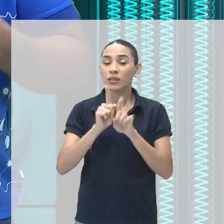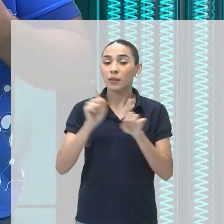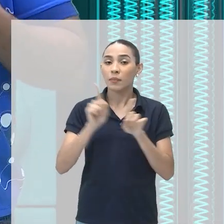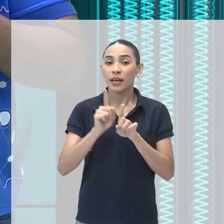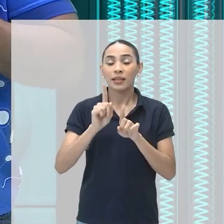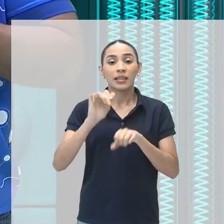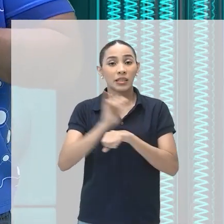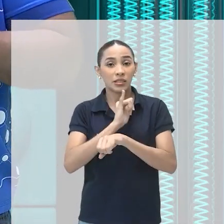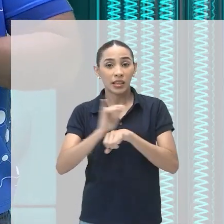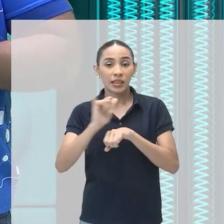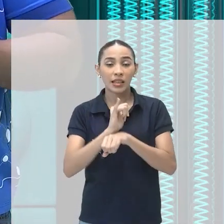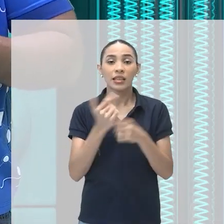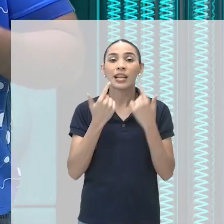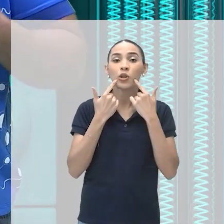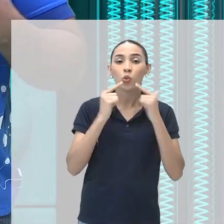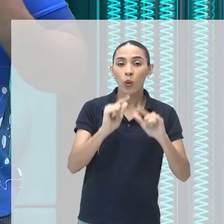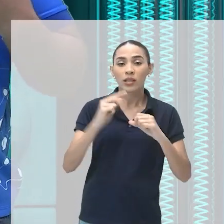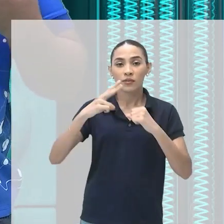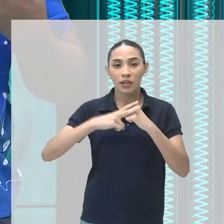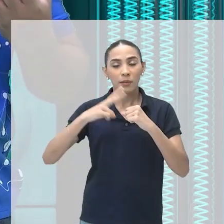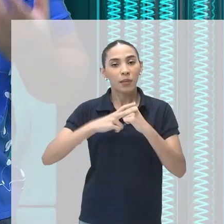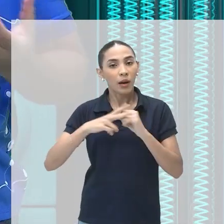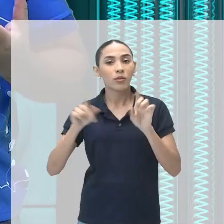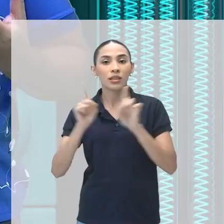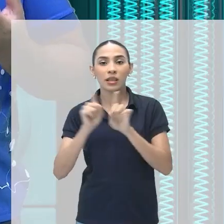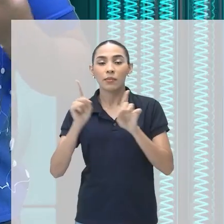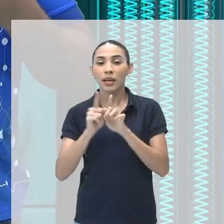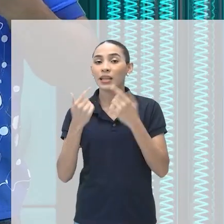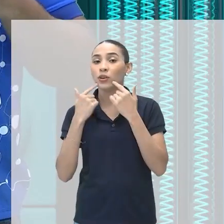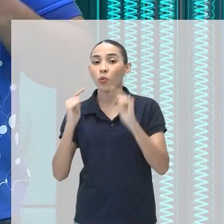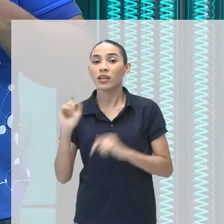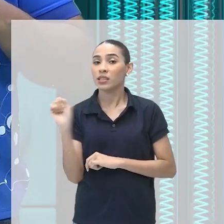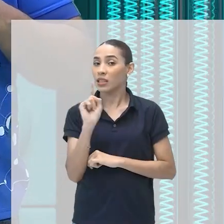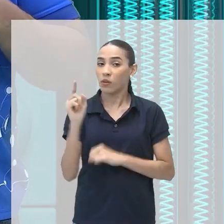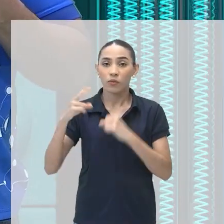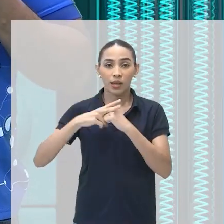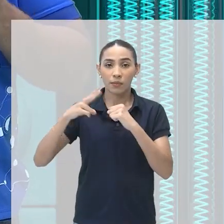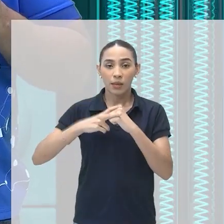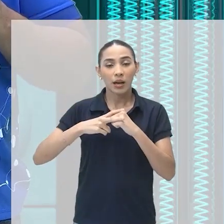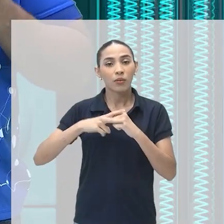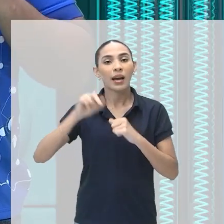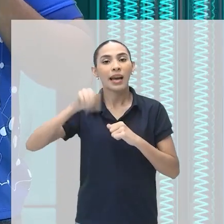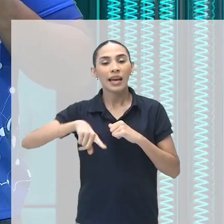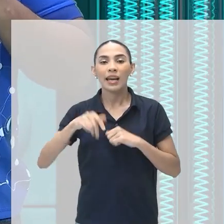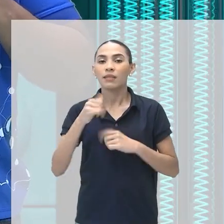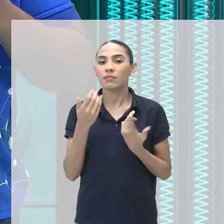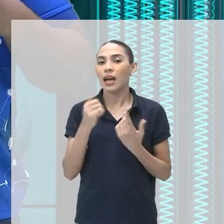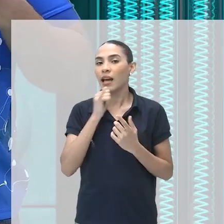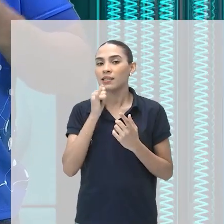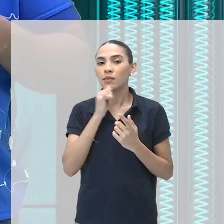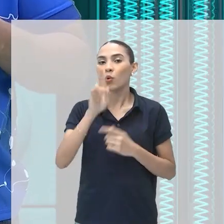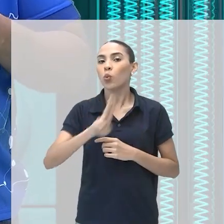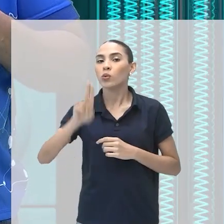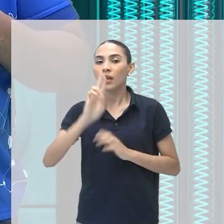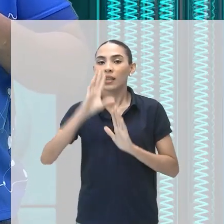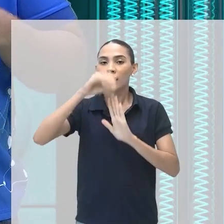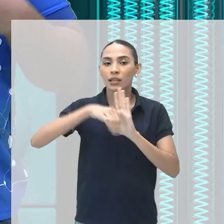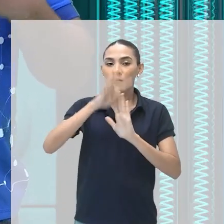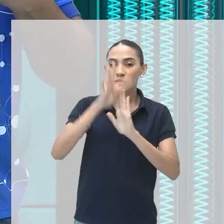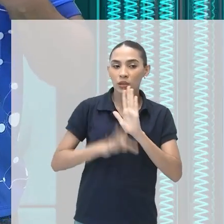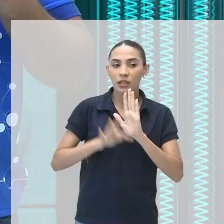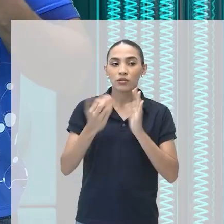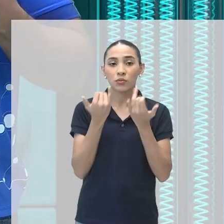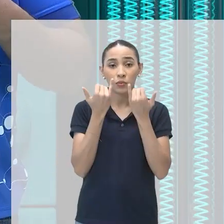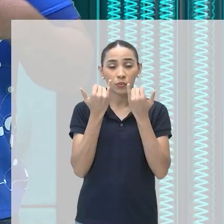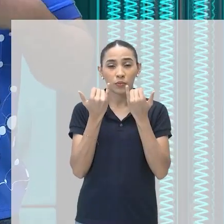articulados, tanto uma linguagem verbal quanto a linguagem não verbal, é articulada dentro de um texto, dentro de uma